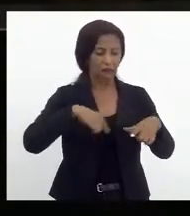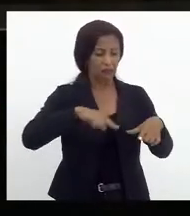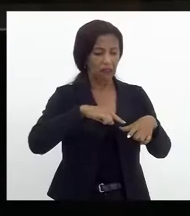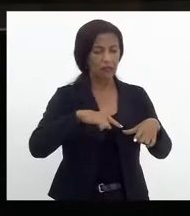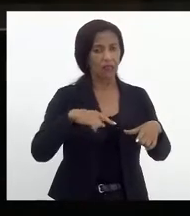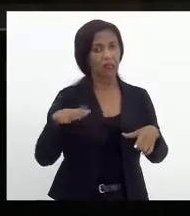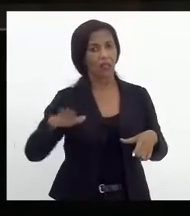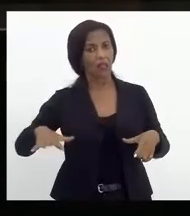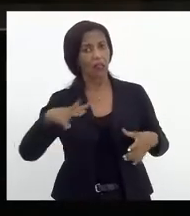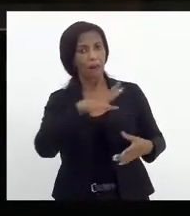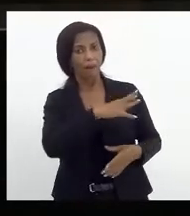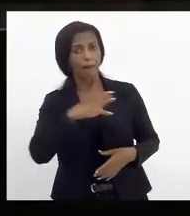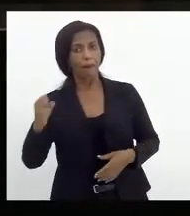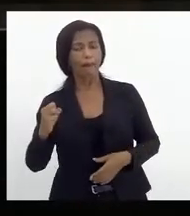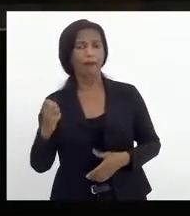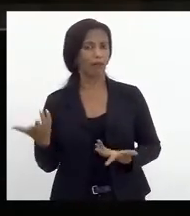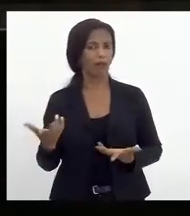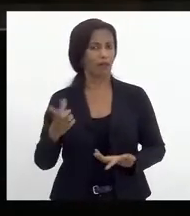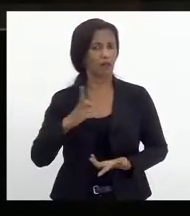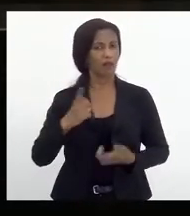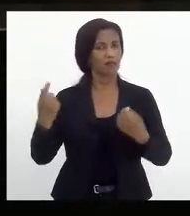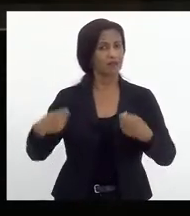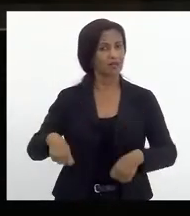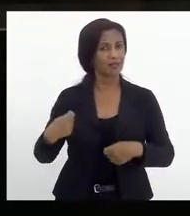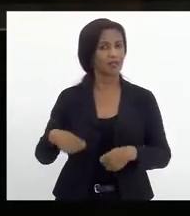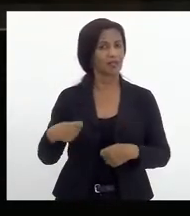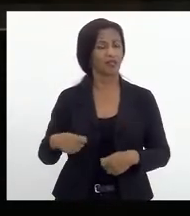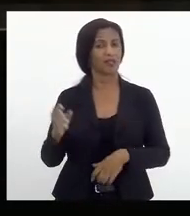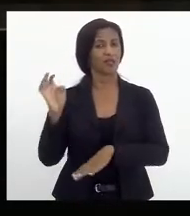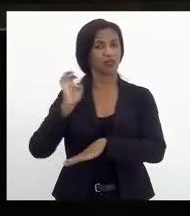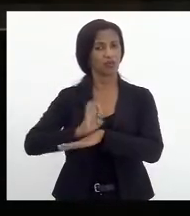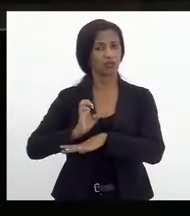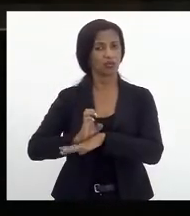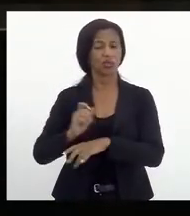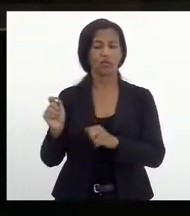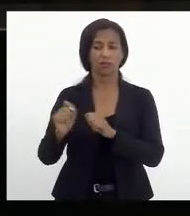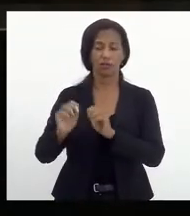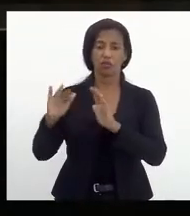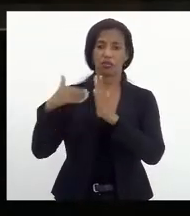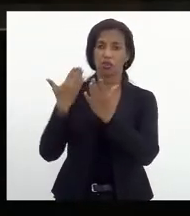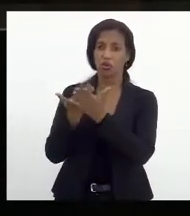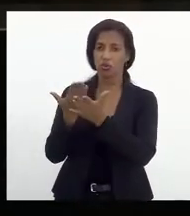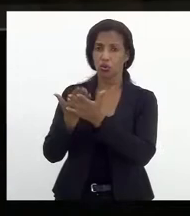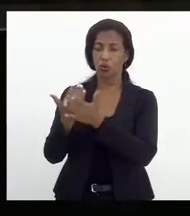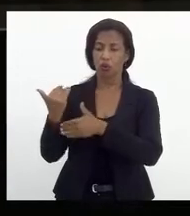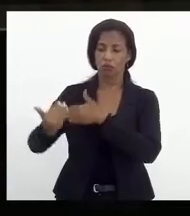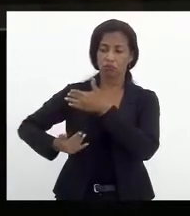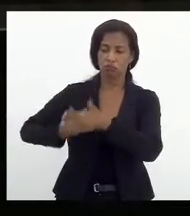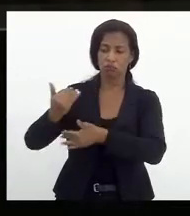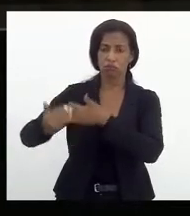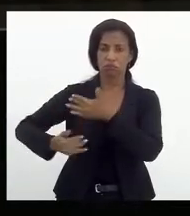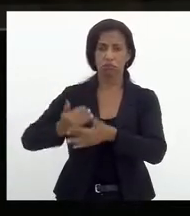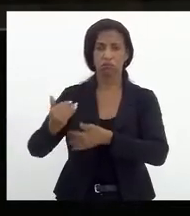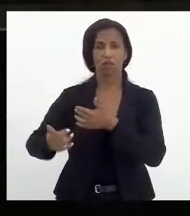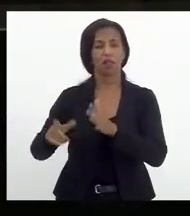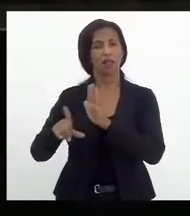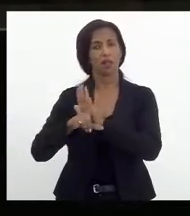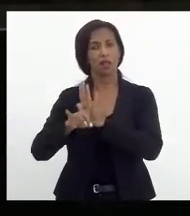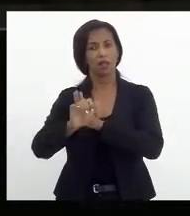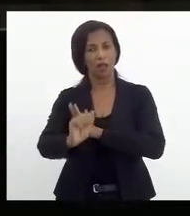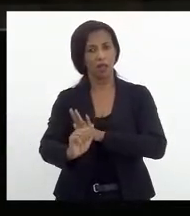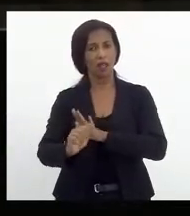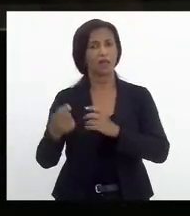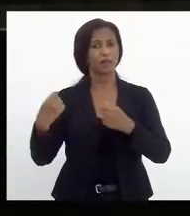crianças. Então, existe uma real necessidade do Estado construir escola ao longo dos anos e através da lei orçamentária